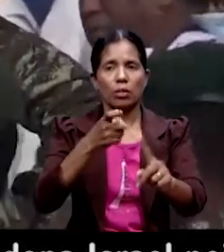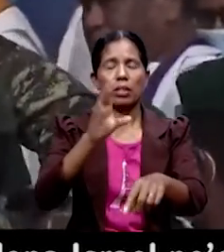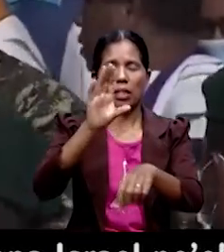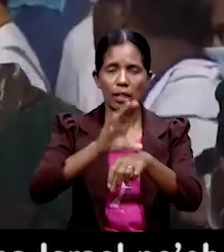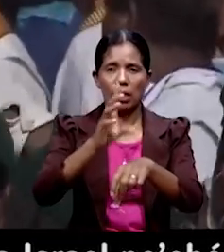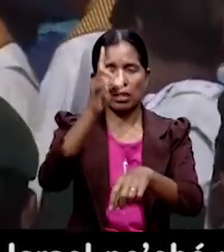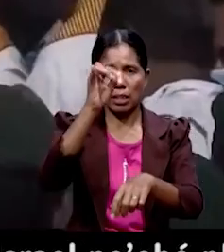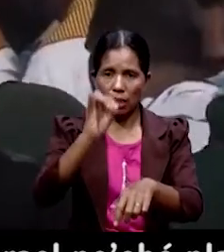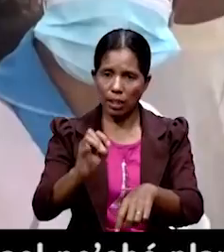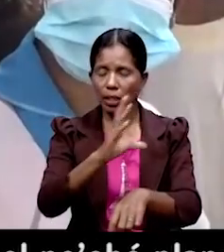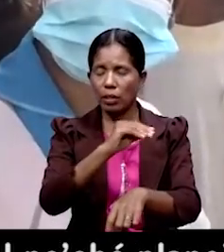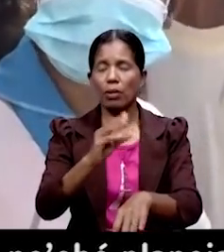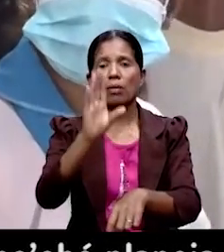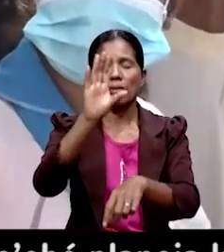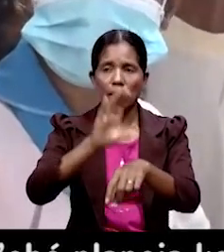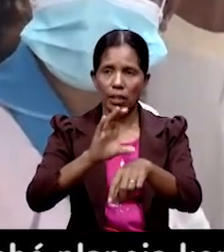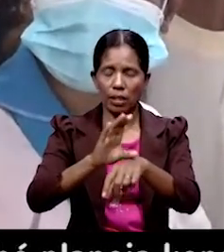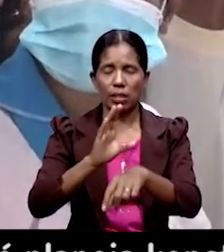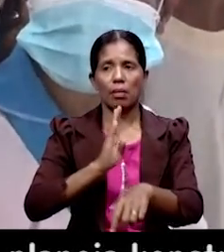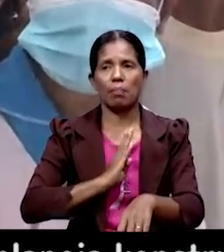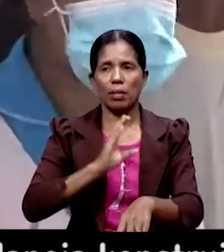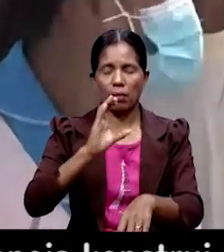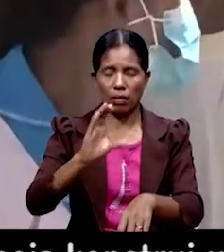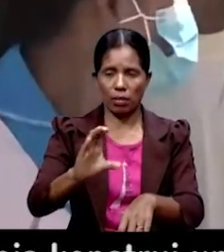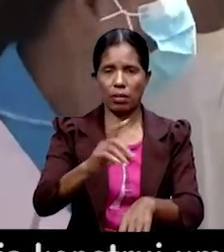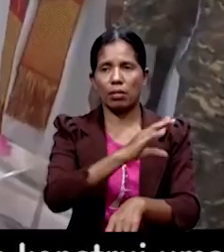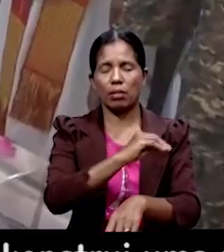to'o Catedral Baucau, incluímos sarani